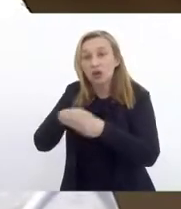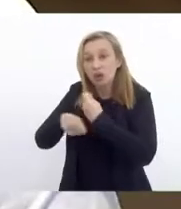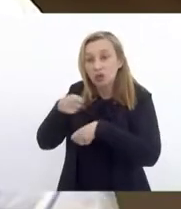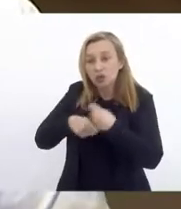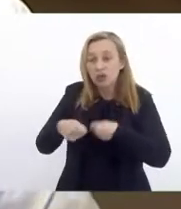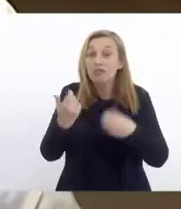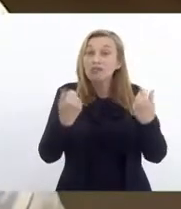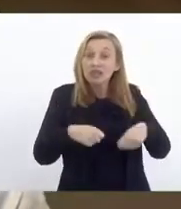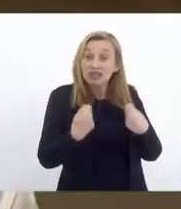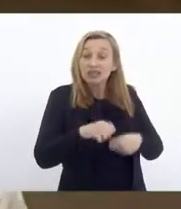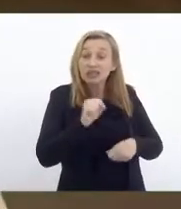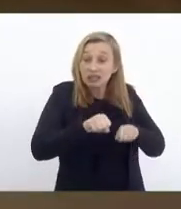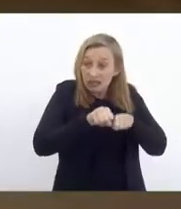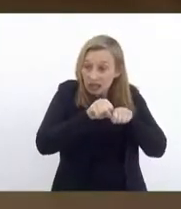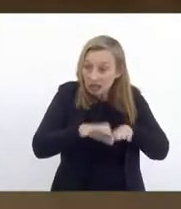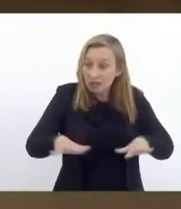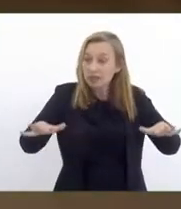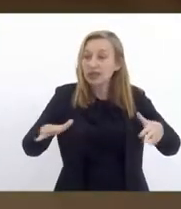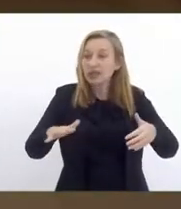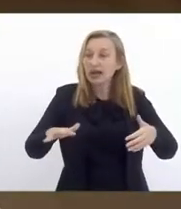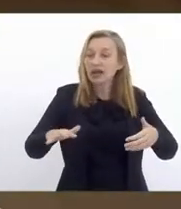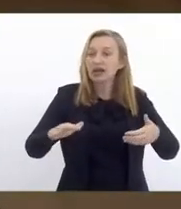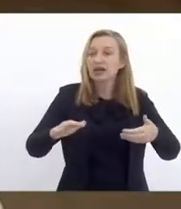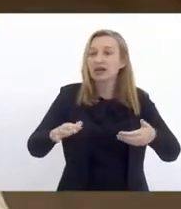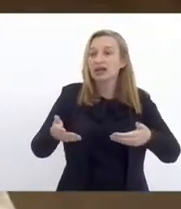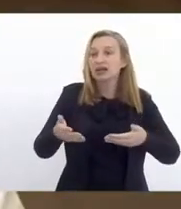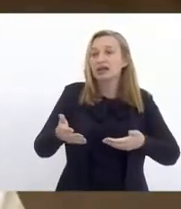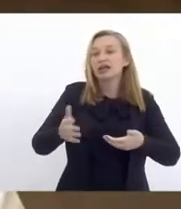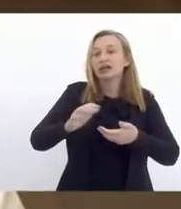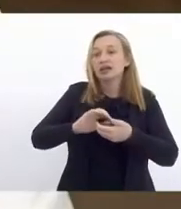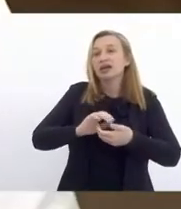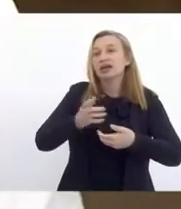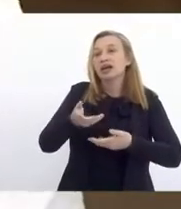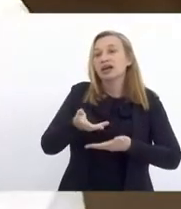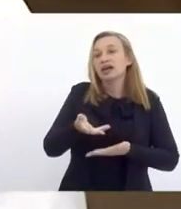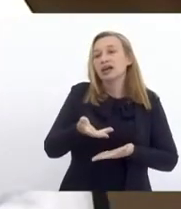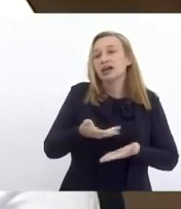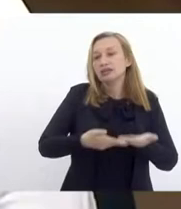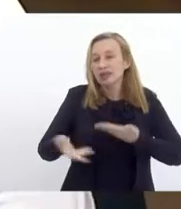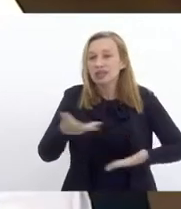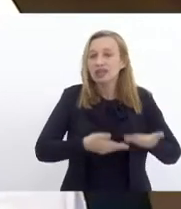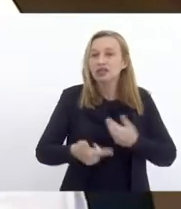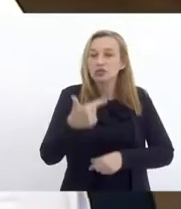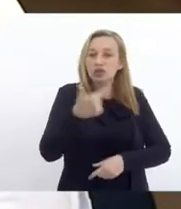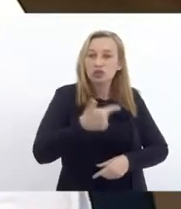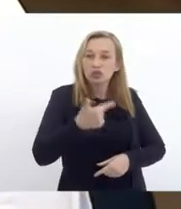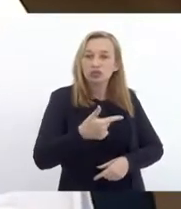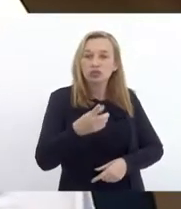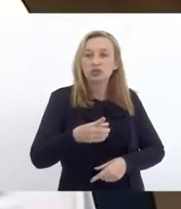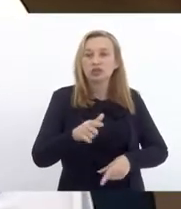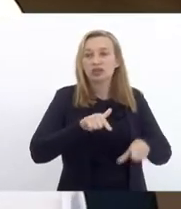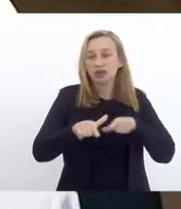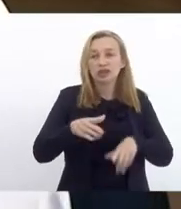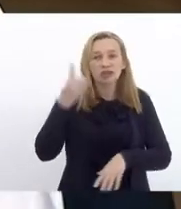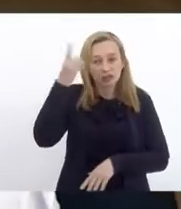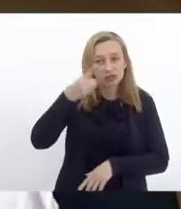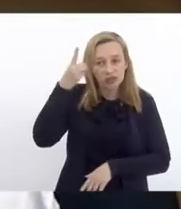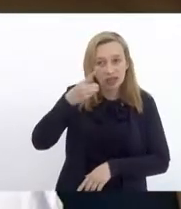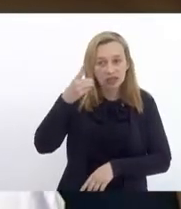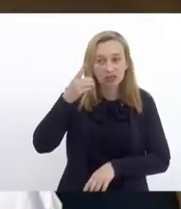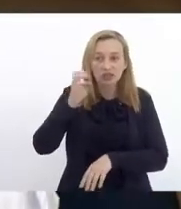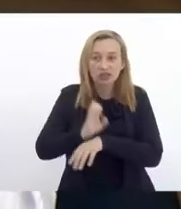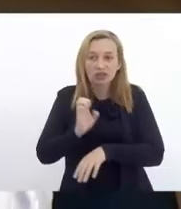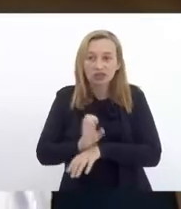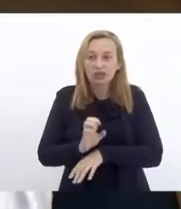gente precisa ampliar essas parcerias, e eu quero aqui, já no meu segundo mandato como deputado estadual, parceiro da UEM,